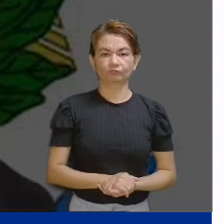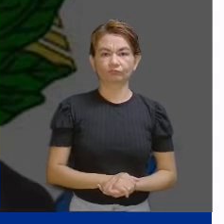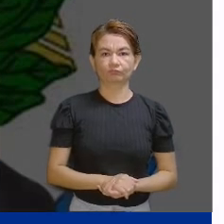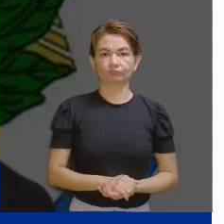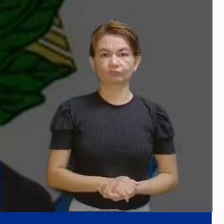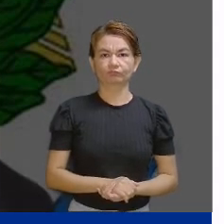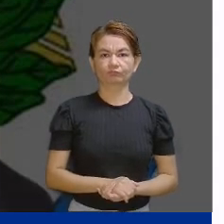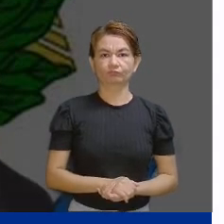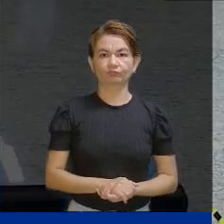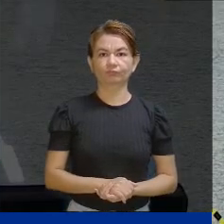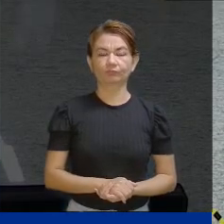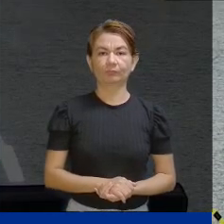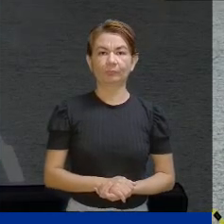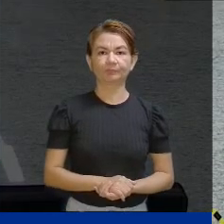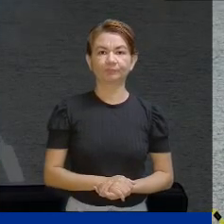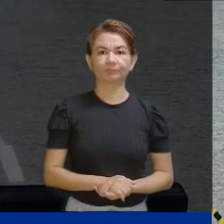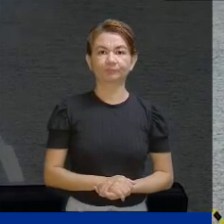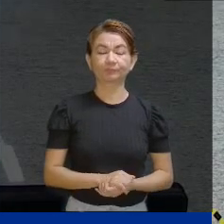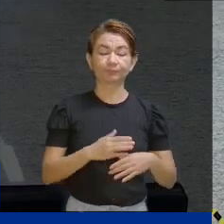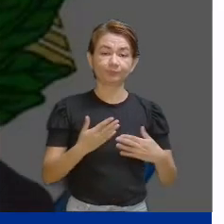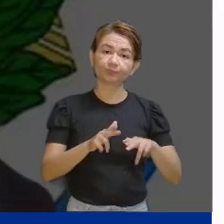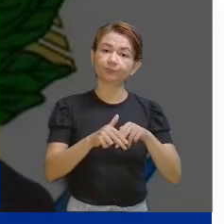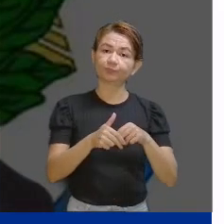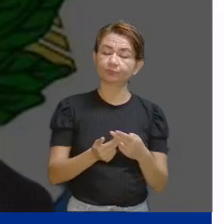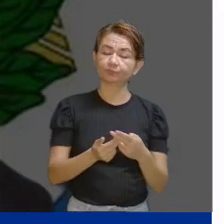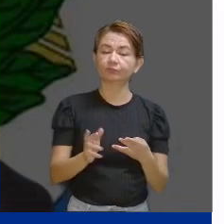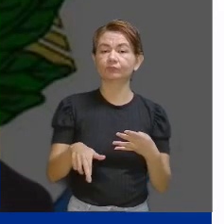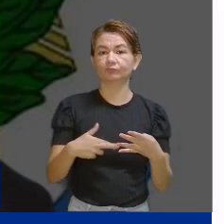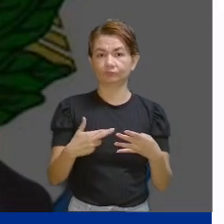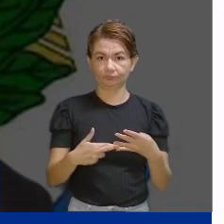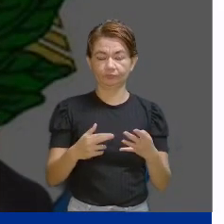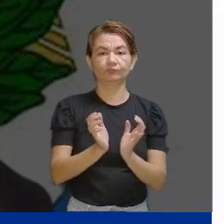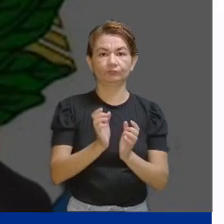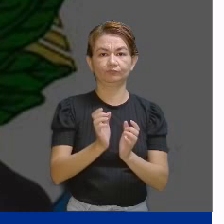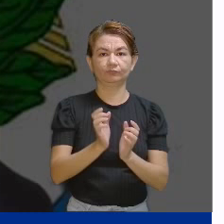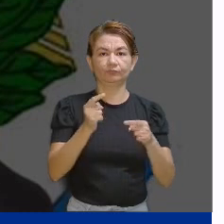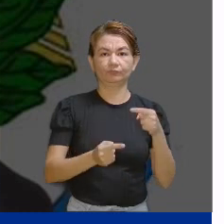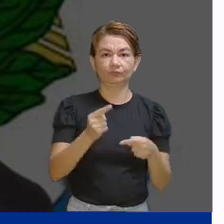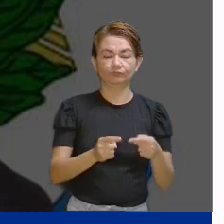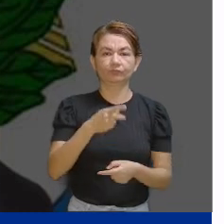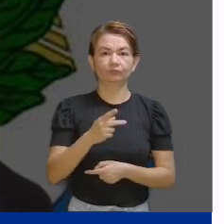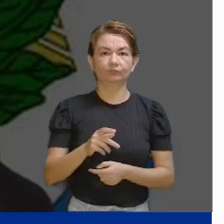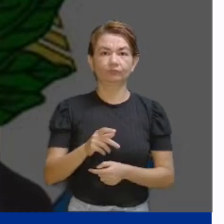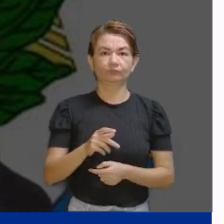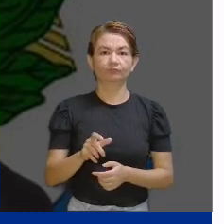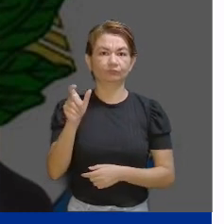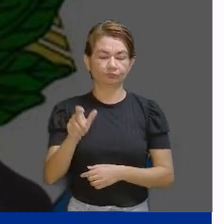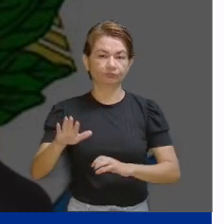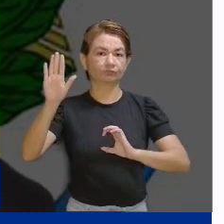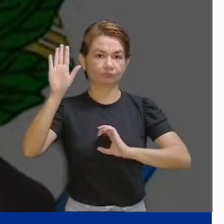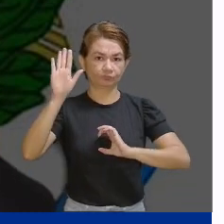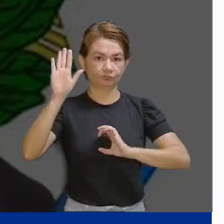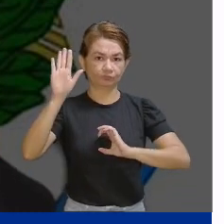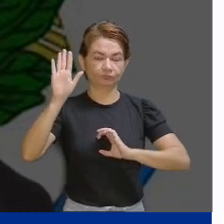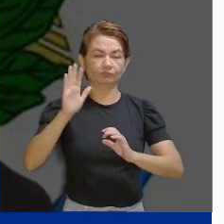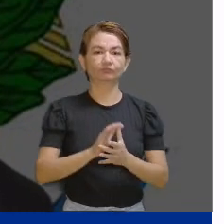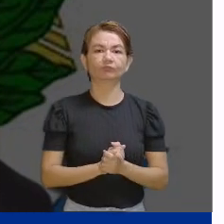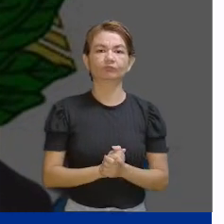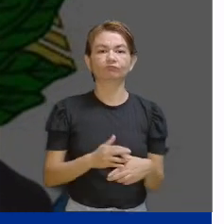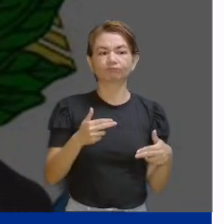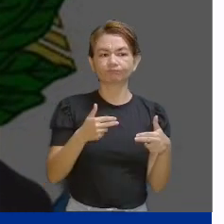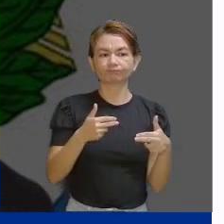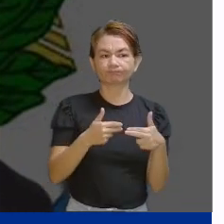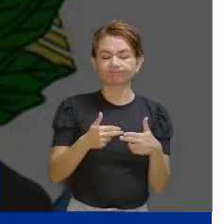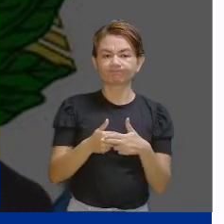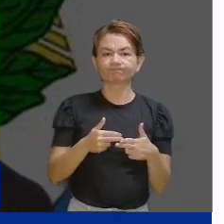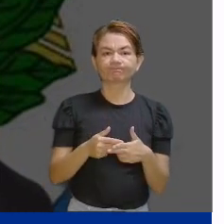1997. Nas razões recursais, a coligação recorrente sustenta que o recorrido ocupante de cargo público utilizou-se